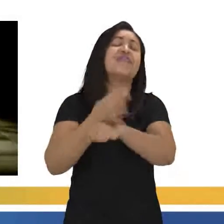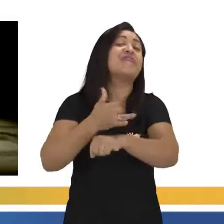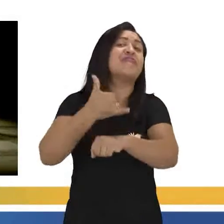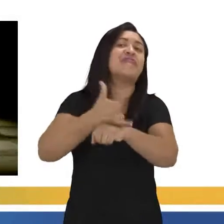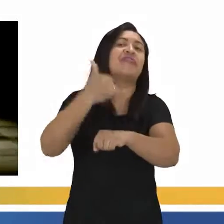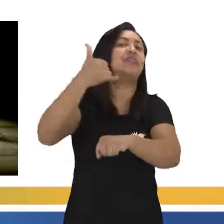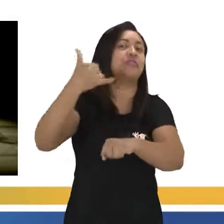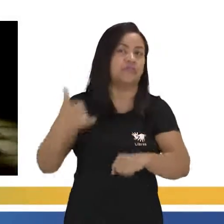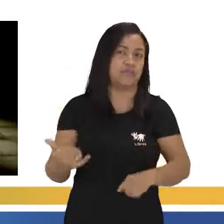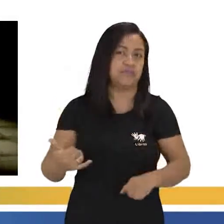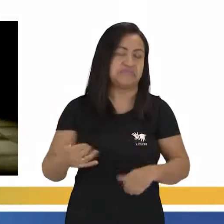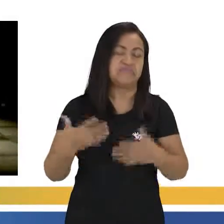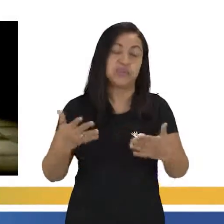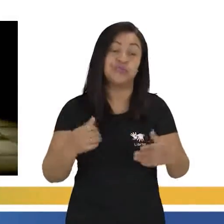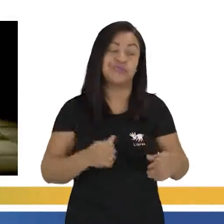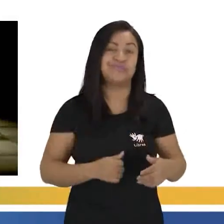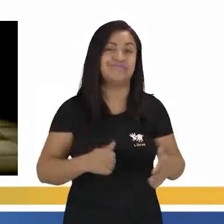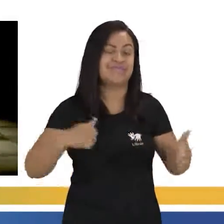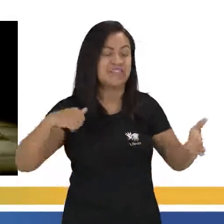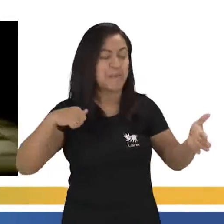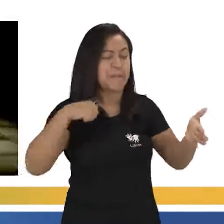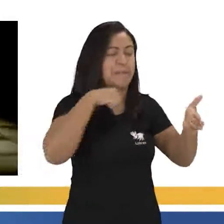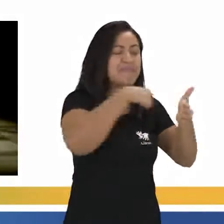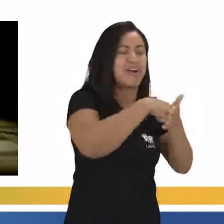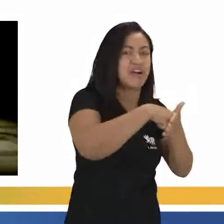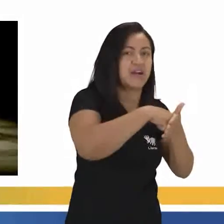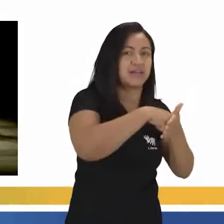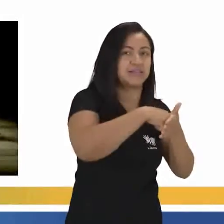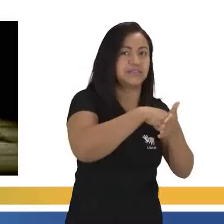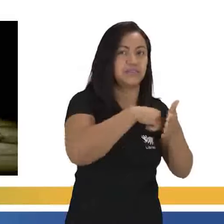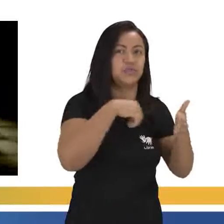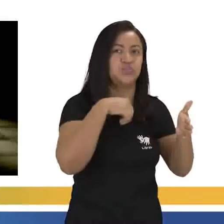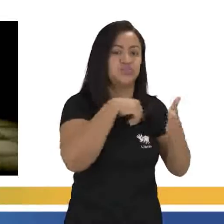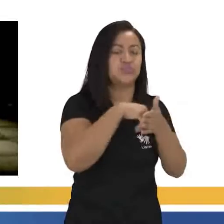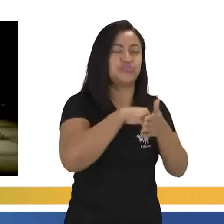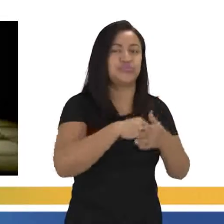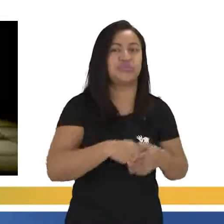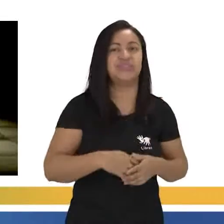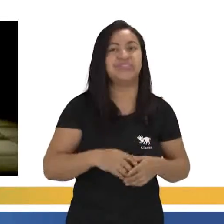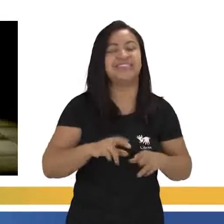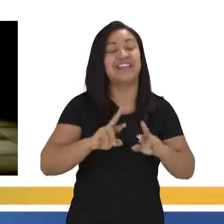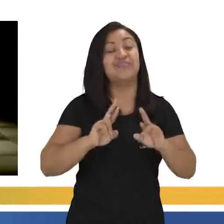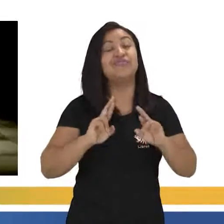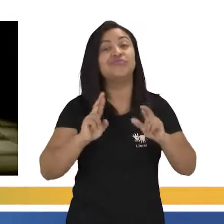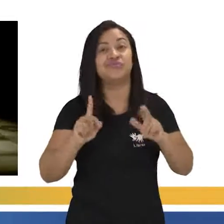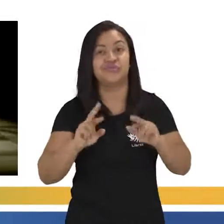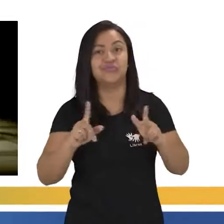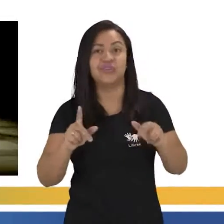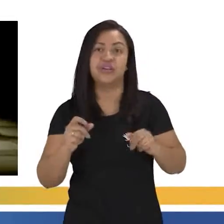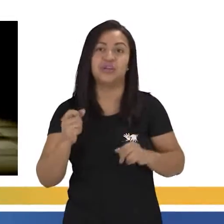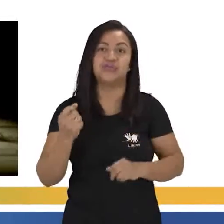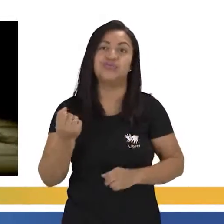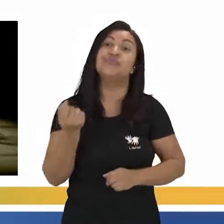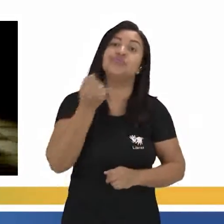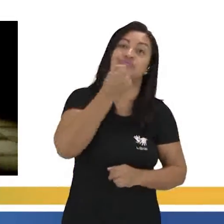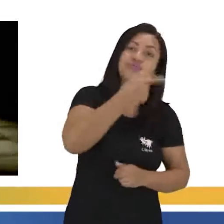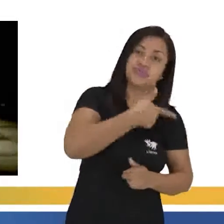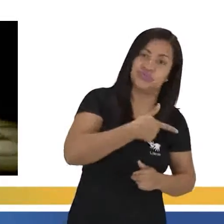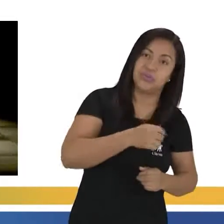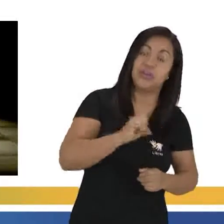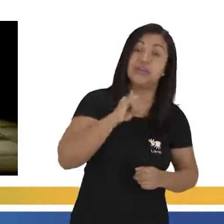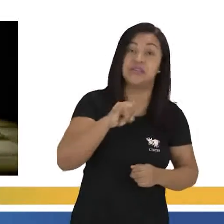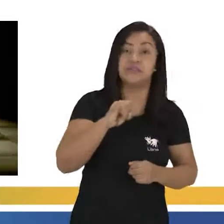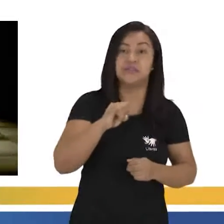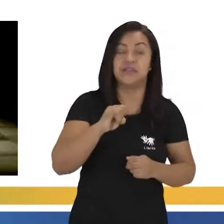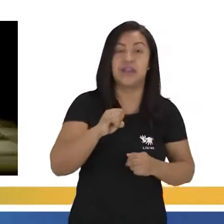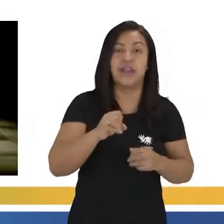ferro já iria distribuir todo o impulso para todo o carro. Então, o impacto seria muito mais diferente do que ele tendo a sua